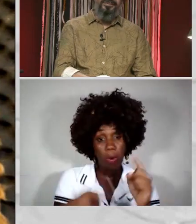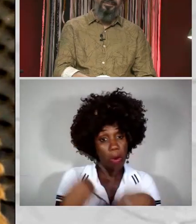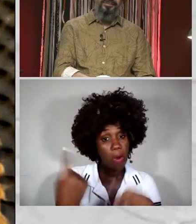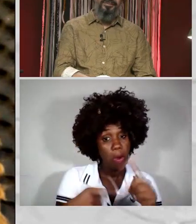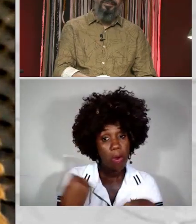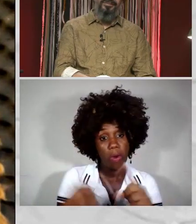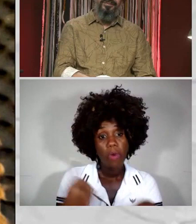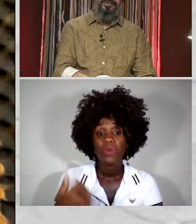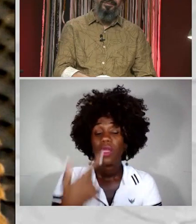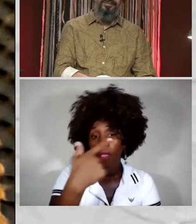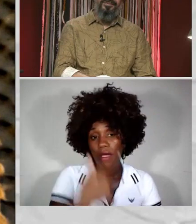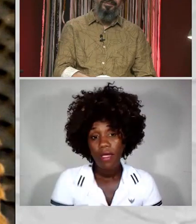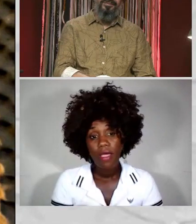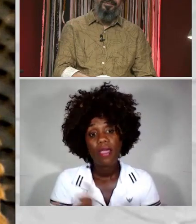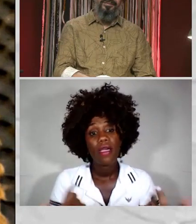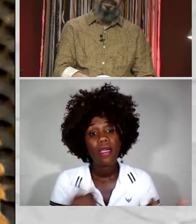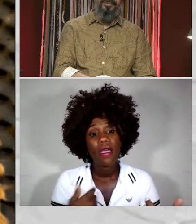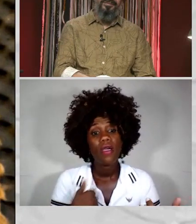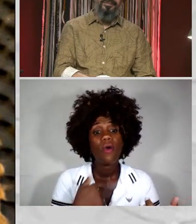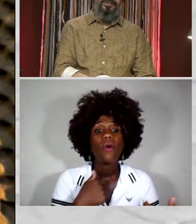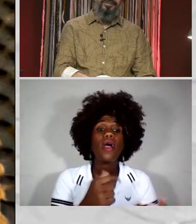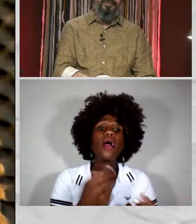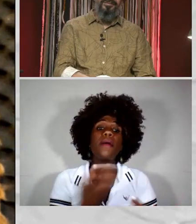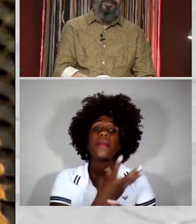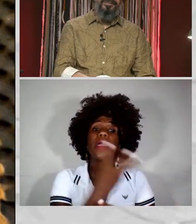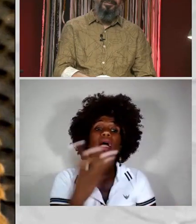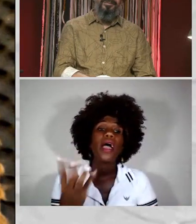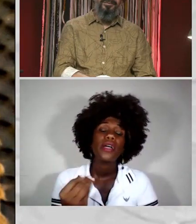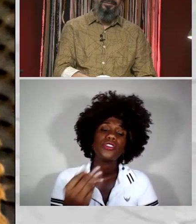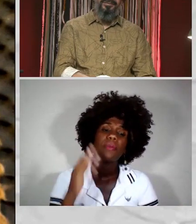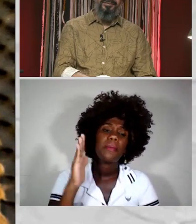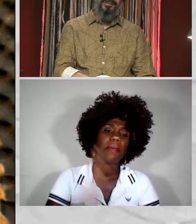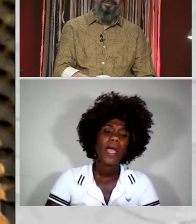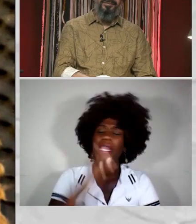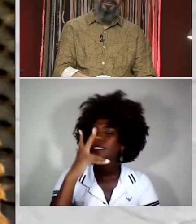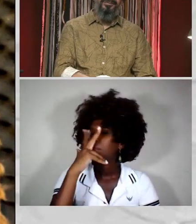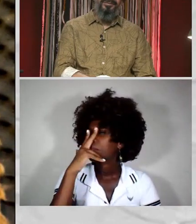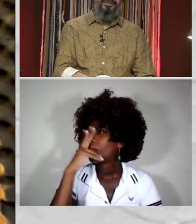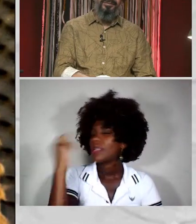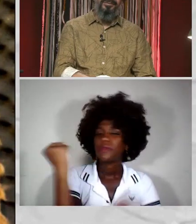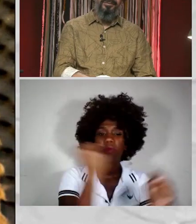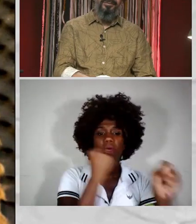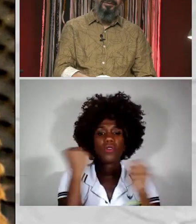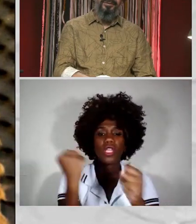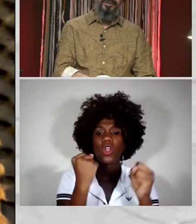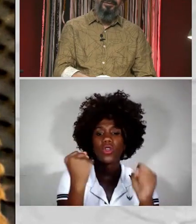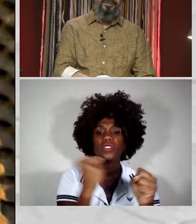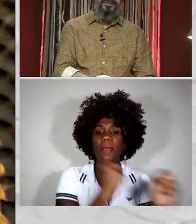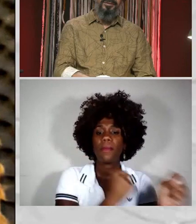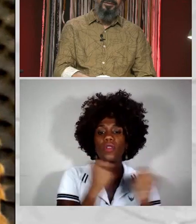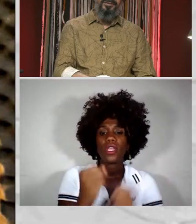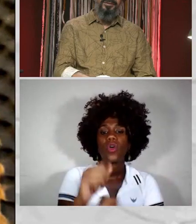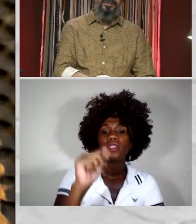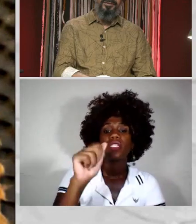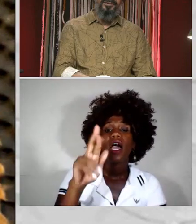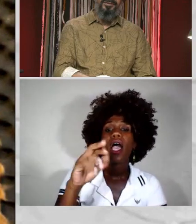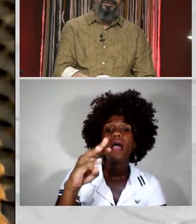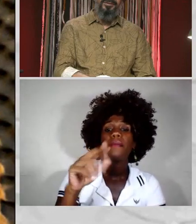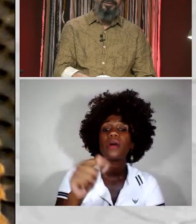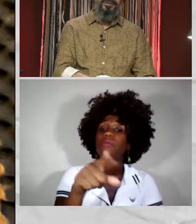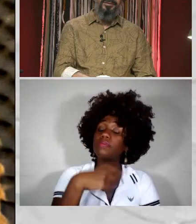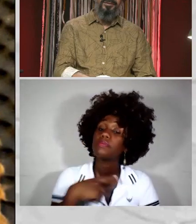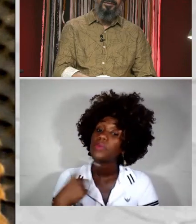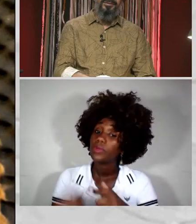que eu lido com minha arte como se fosse a maior arma do mundo. porque a música ela tem um poder